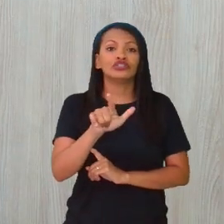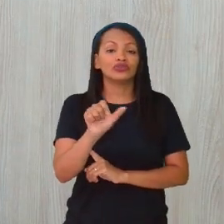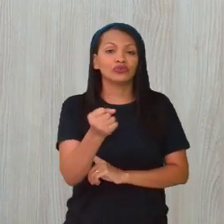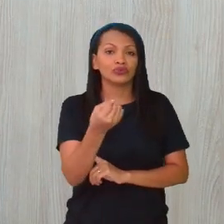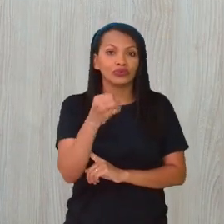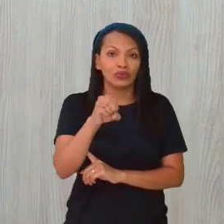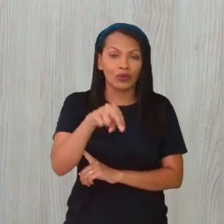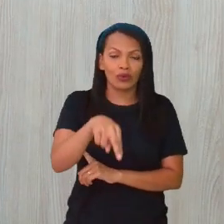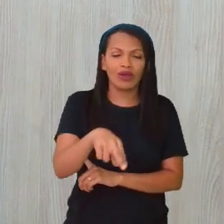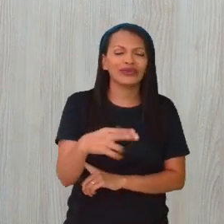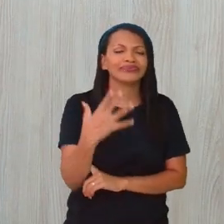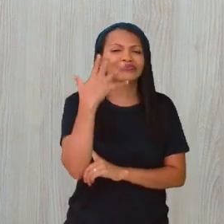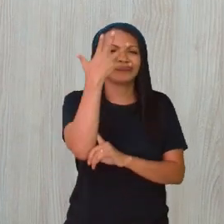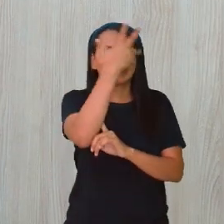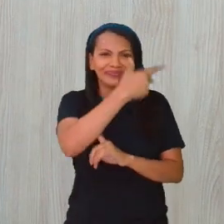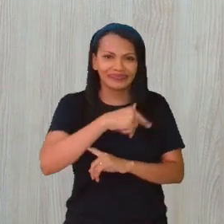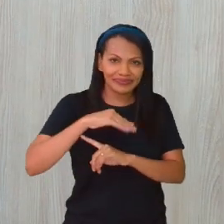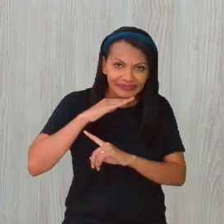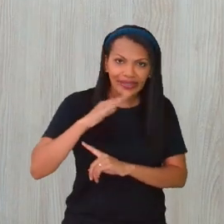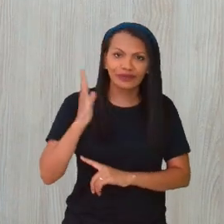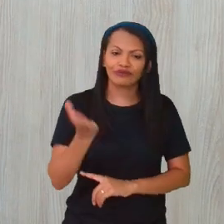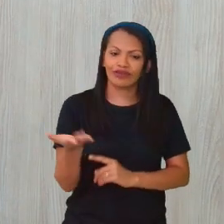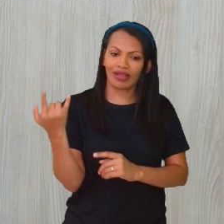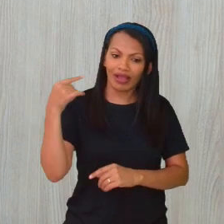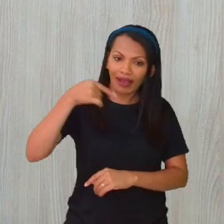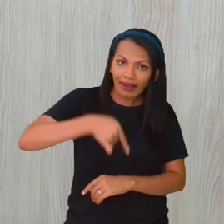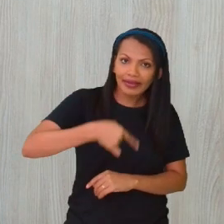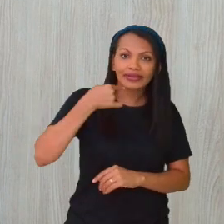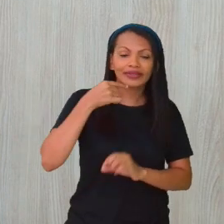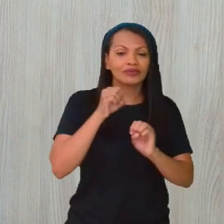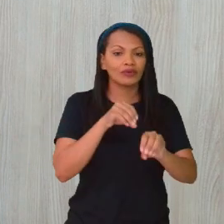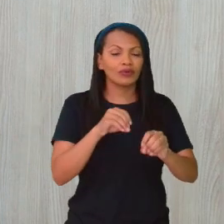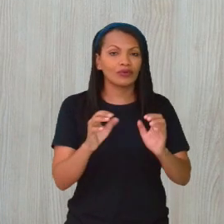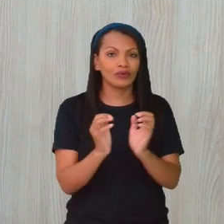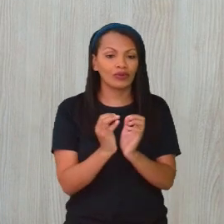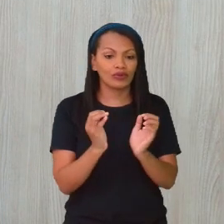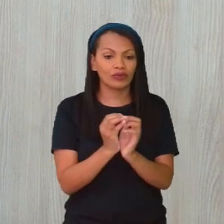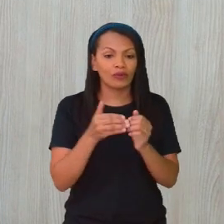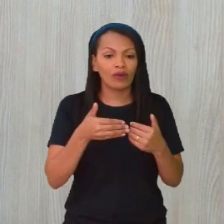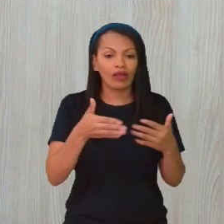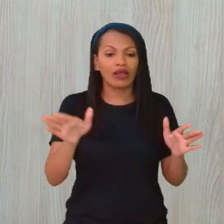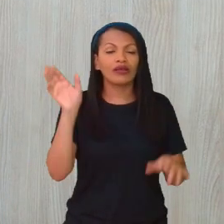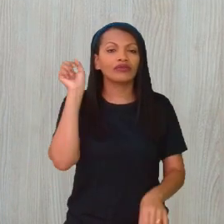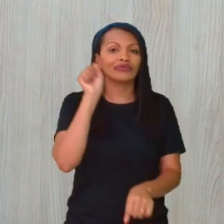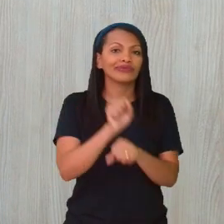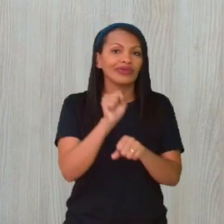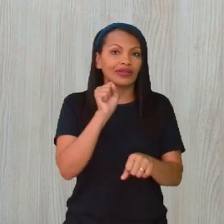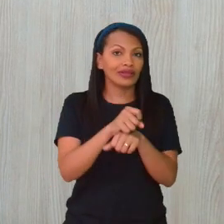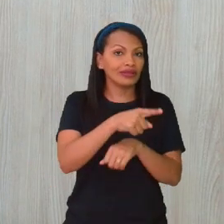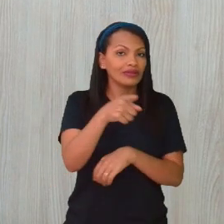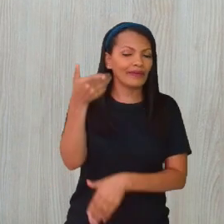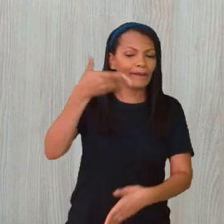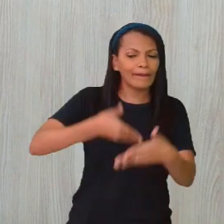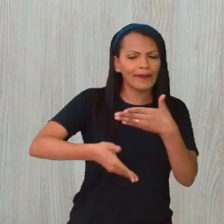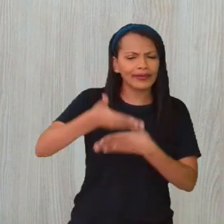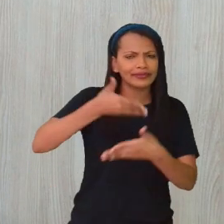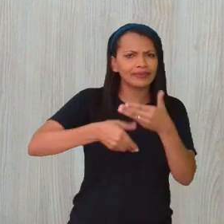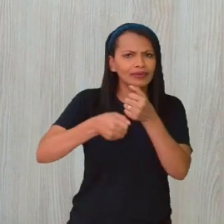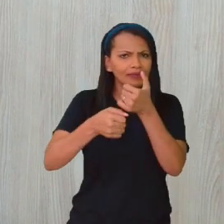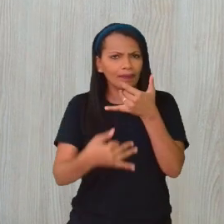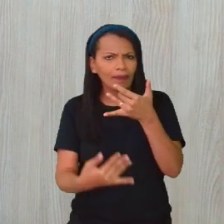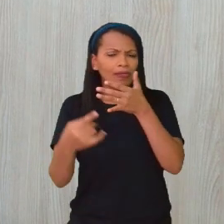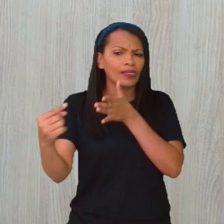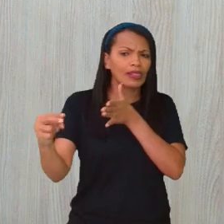rapaz do rostinho lindo. Já estou aqui como Educa Recife aberto, esperando a sua interação. Mandou